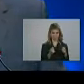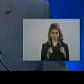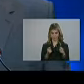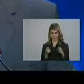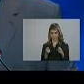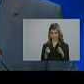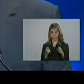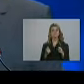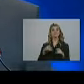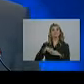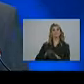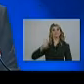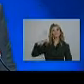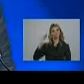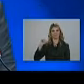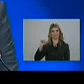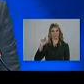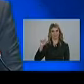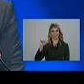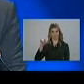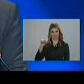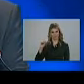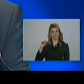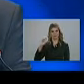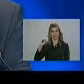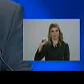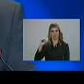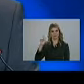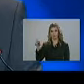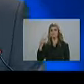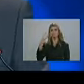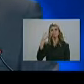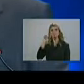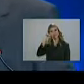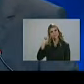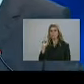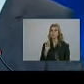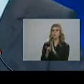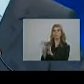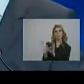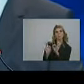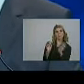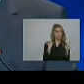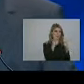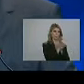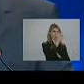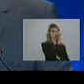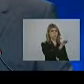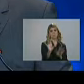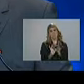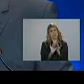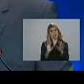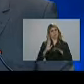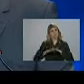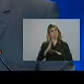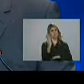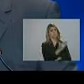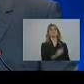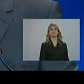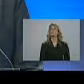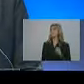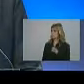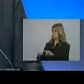É o candidato Carlos Osório. Candidato, o senhor tem 30 segundos para formular sua pergunta. A quem o senhor dirige a pergunta? Eu vou